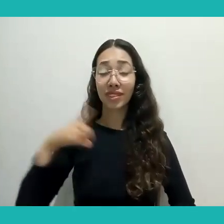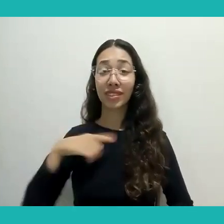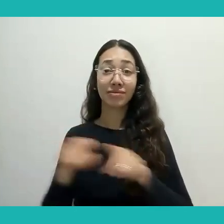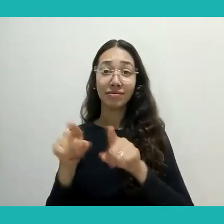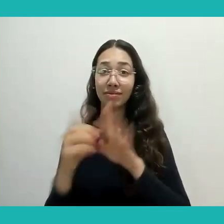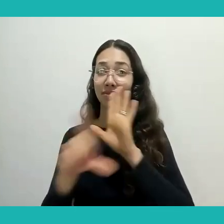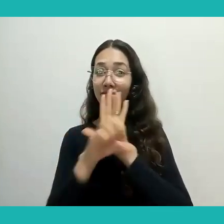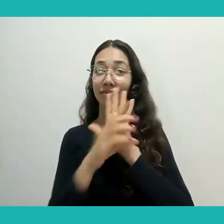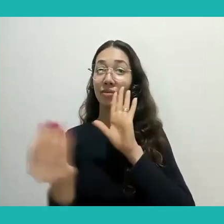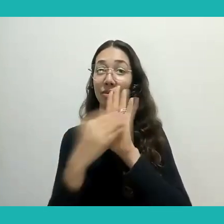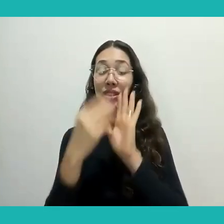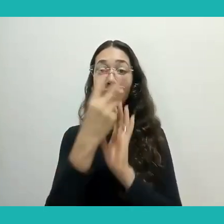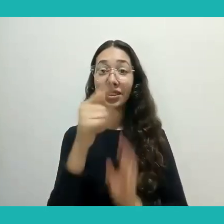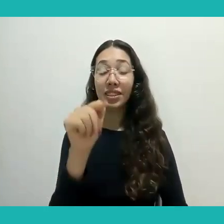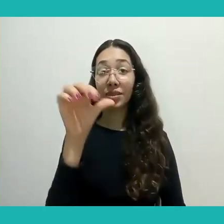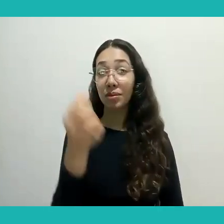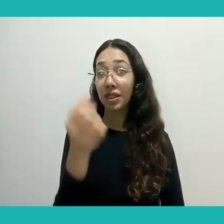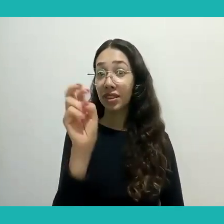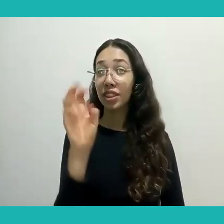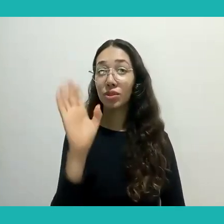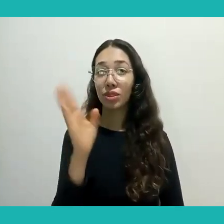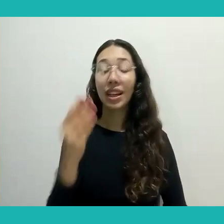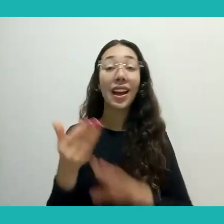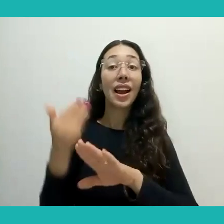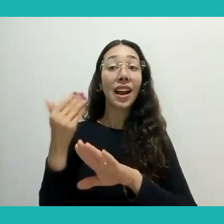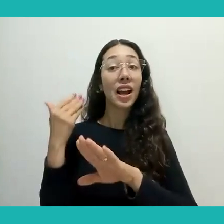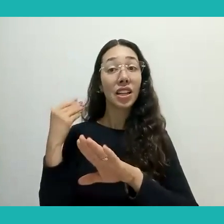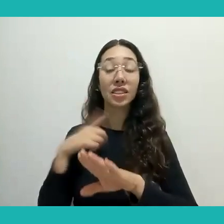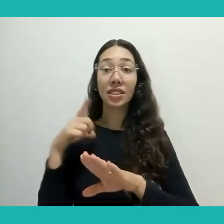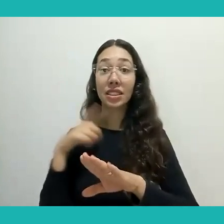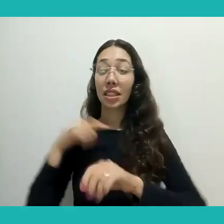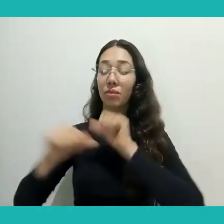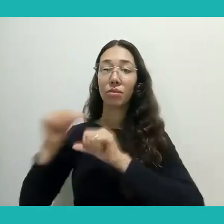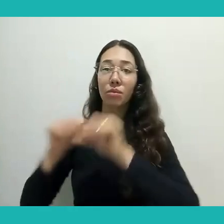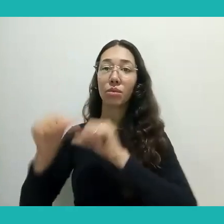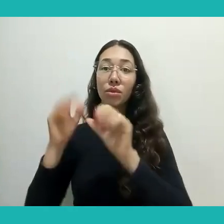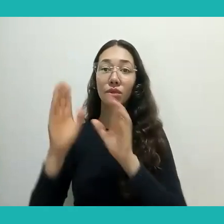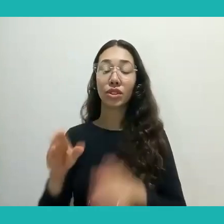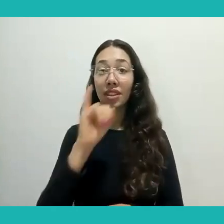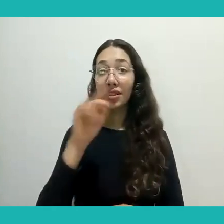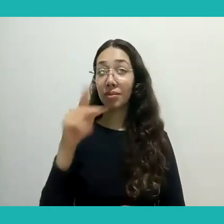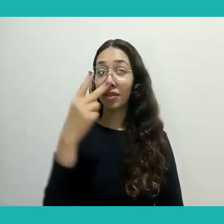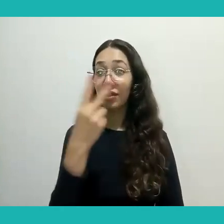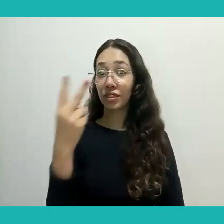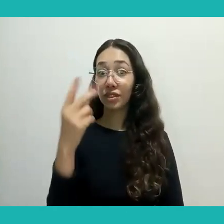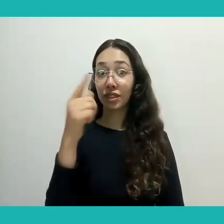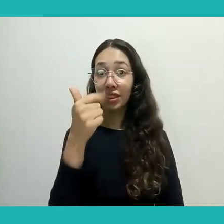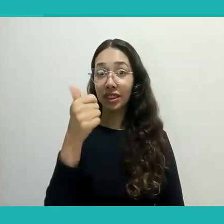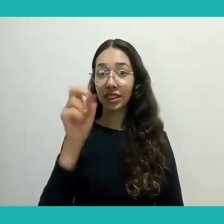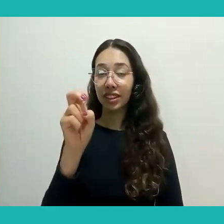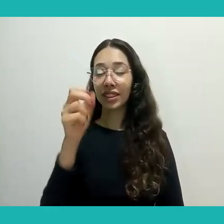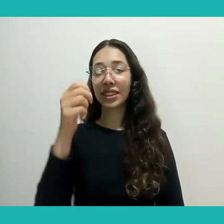Lei 3765, anteriormente às alterações levadas a cabo pela MP 22.1510